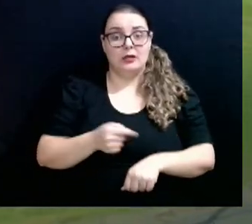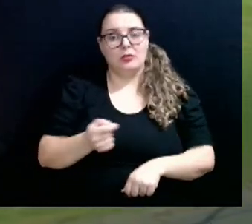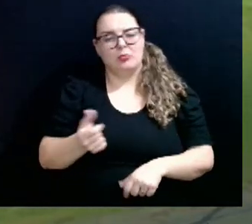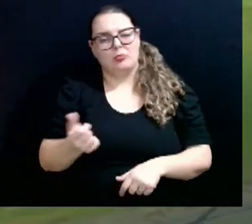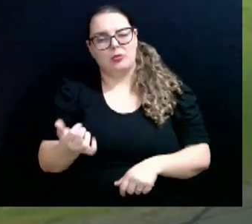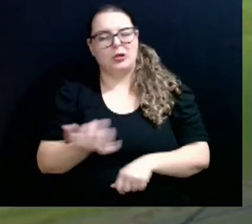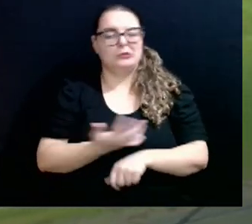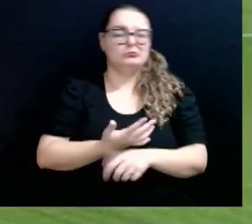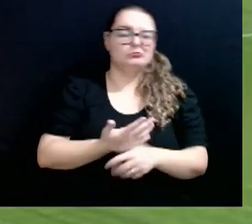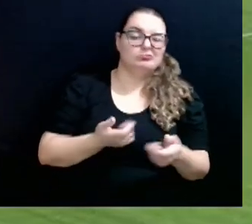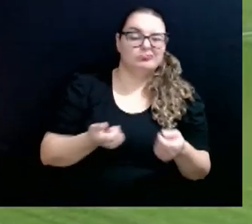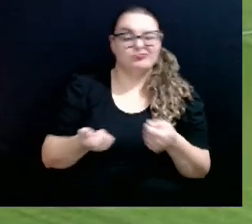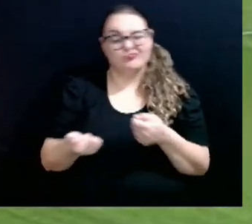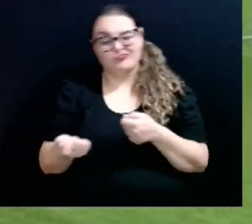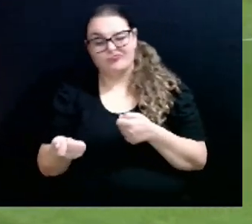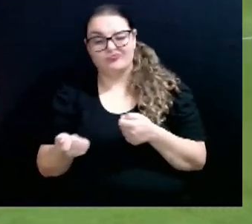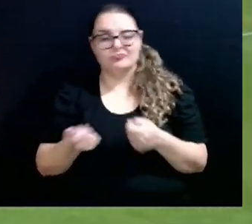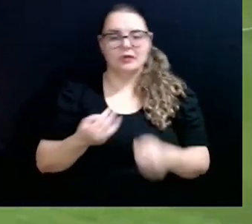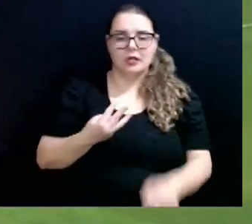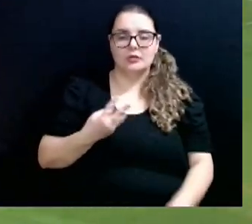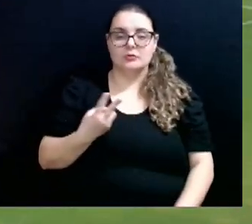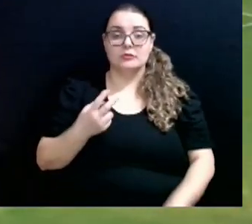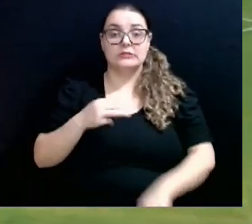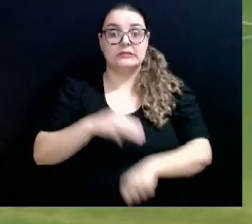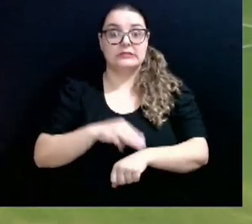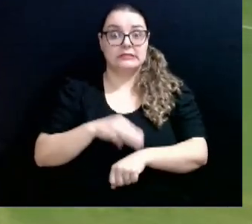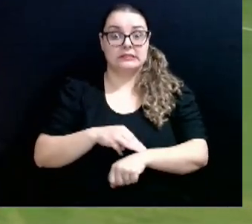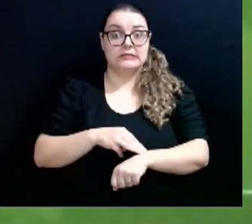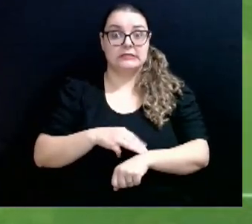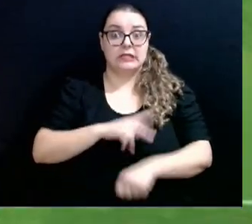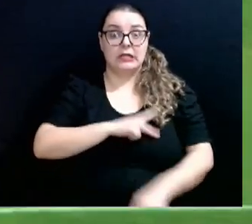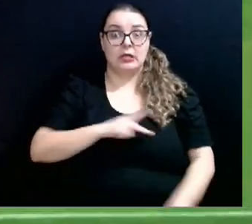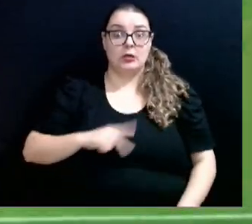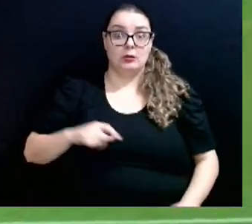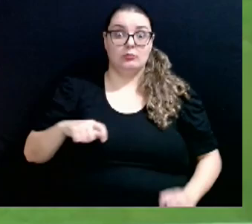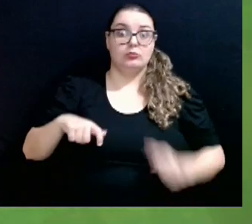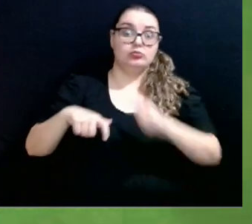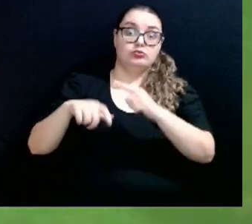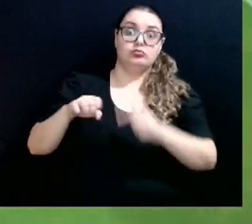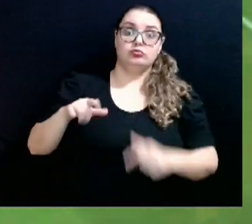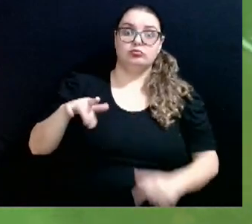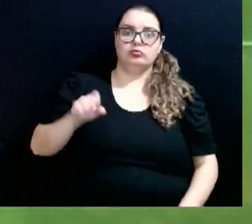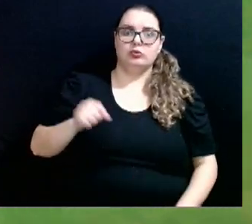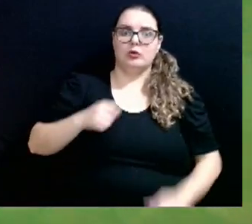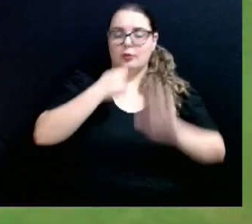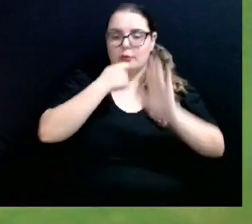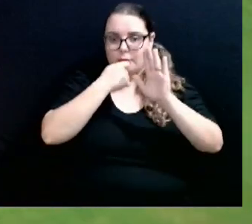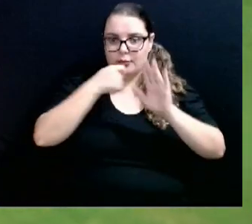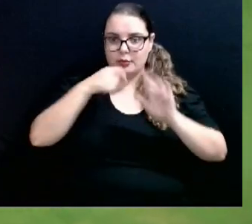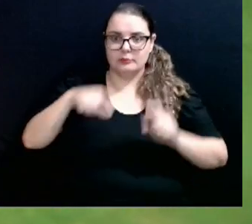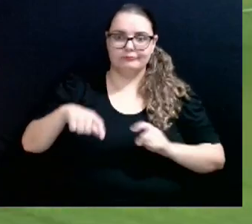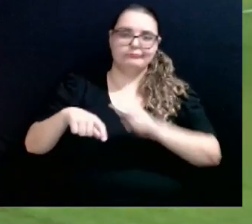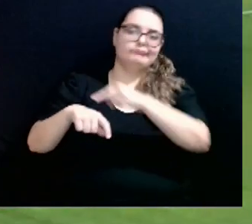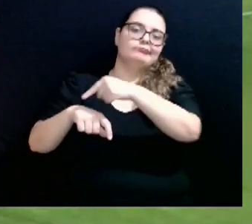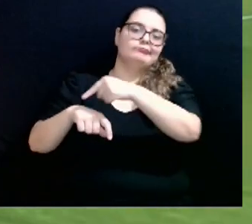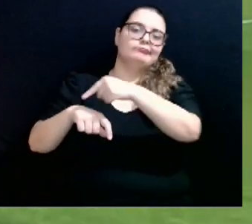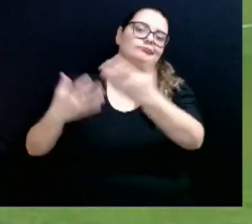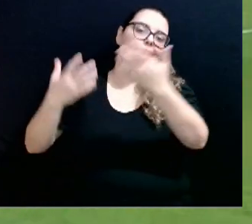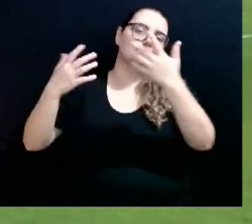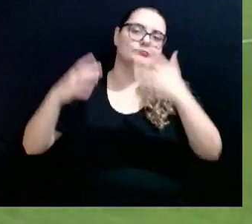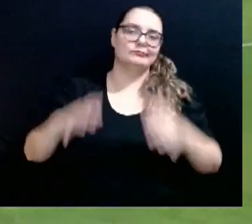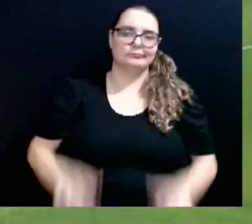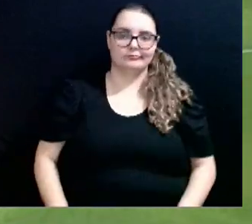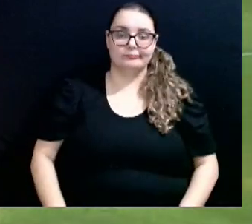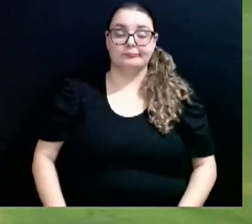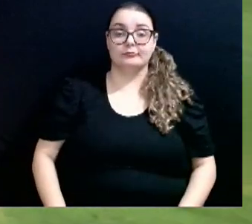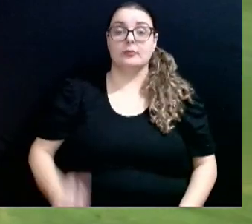aos 32 minutos a Ponte chegou com Elvis, que cobrou falta, mas mandou por cima. Em seguida,